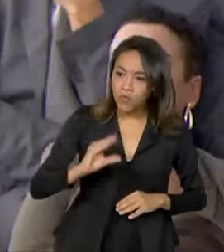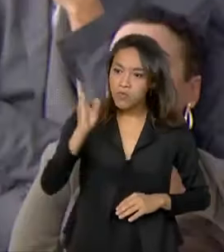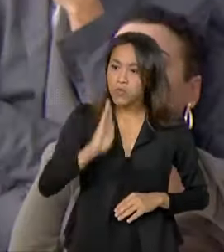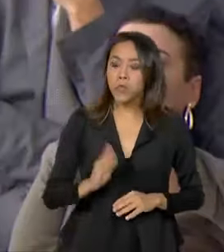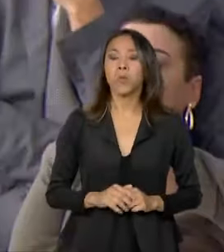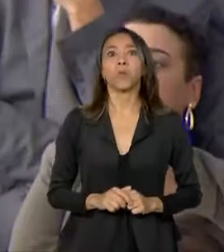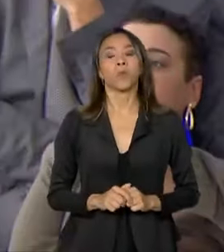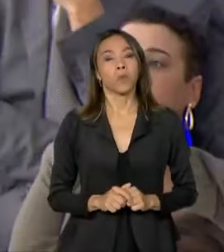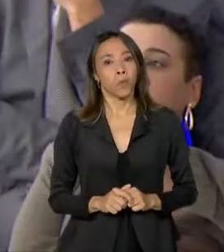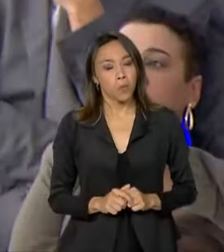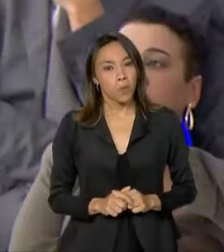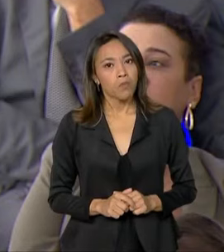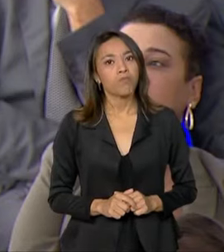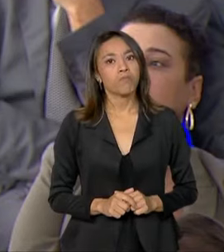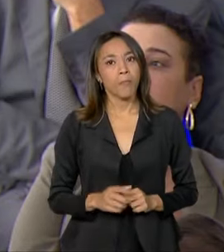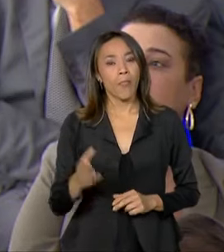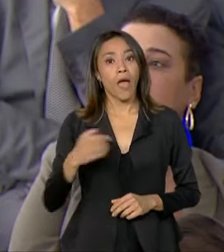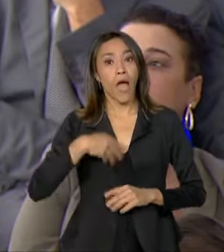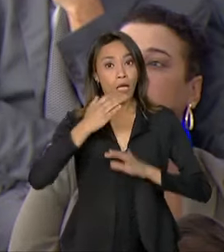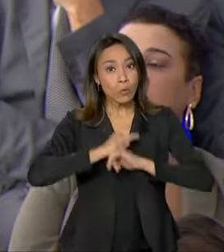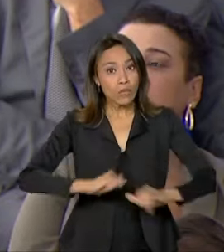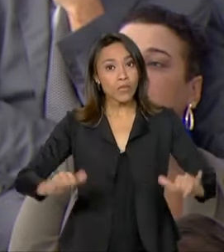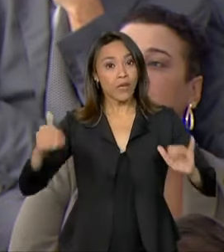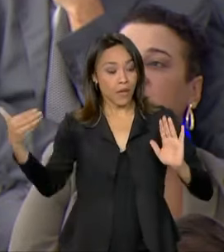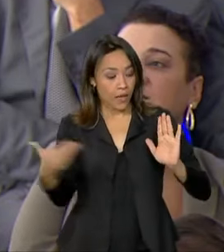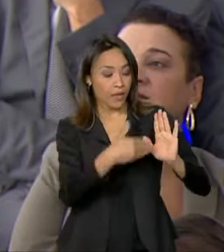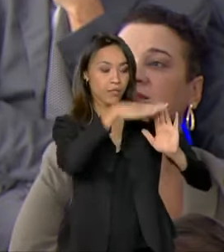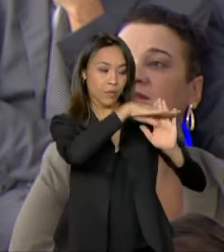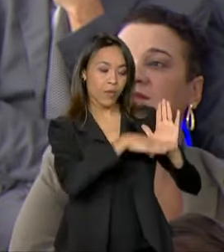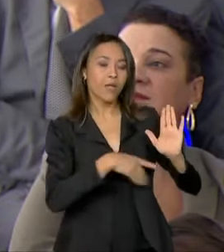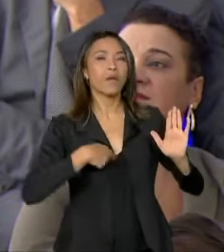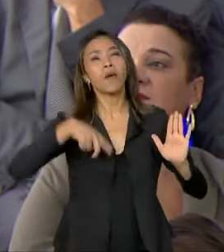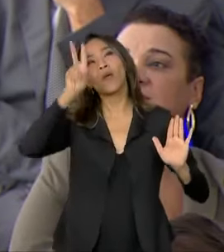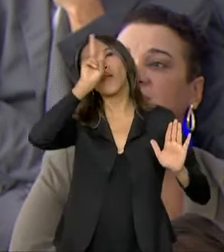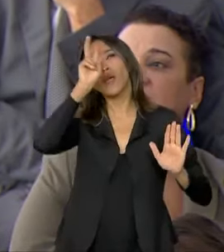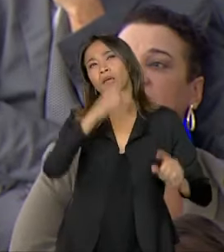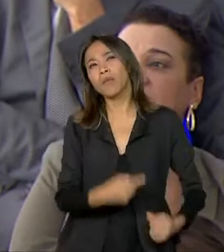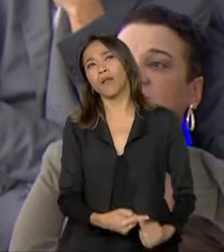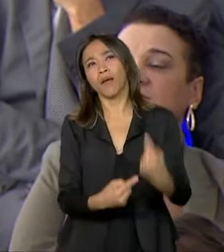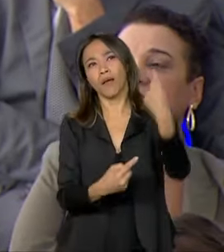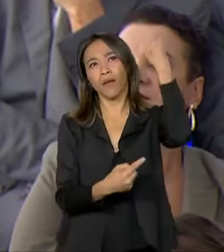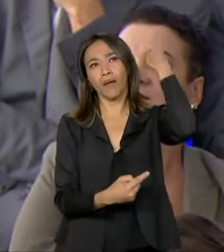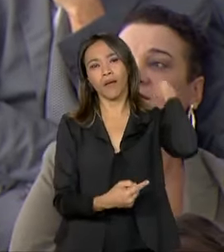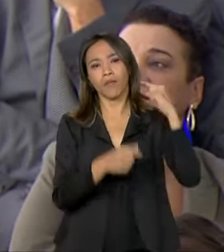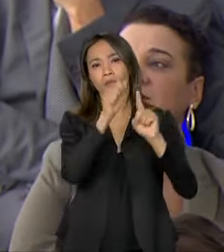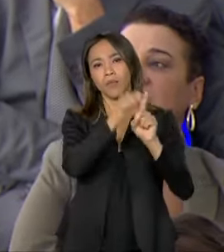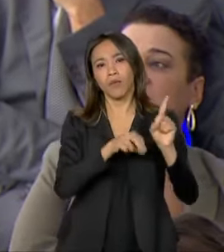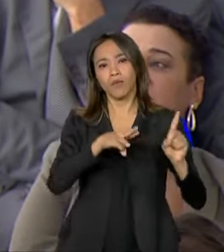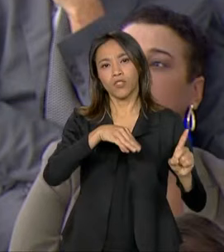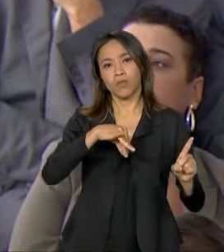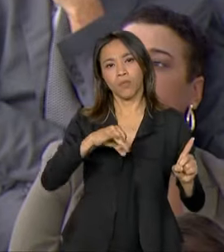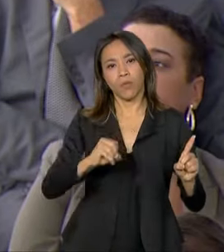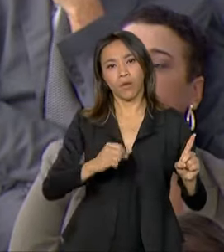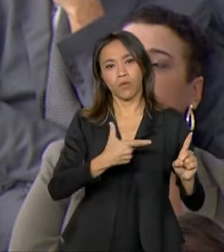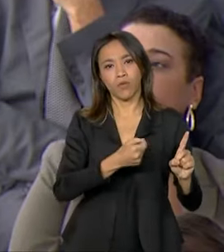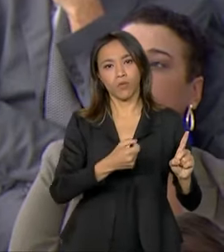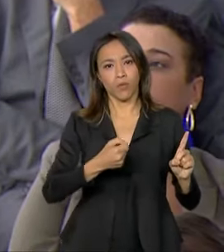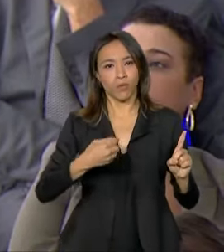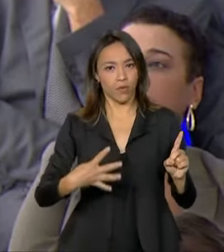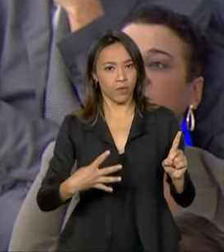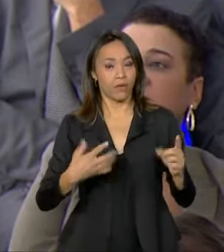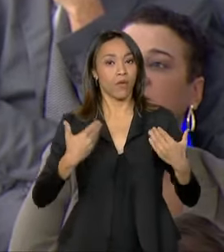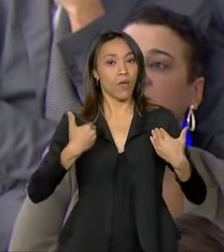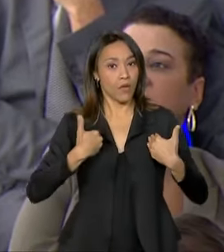lembro de maio de 2004. Eu